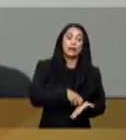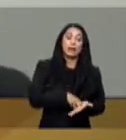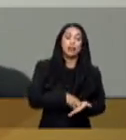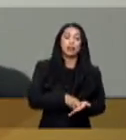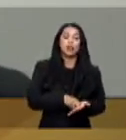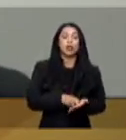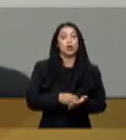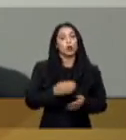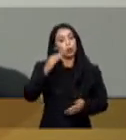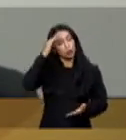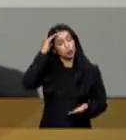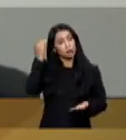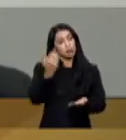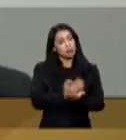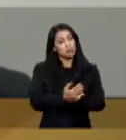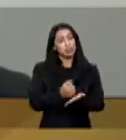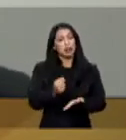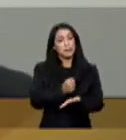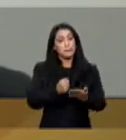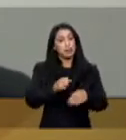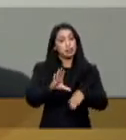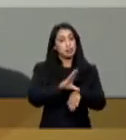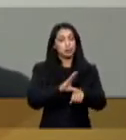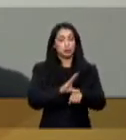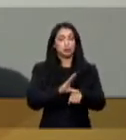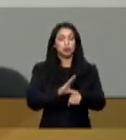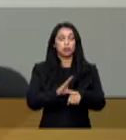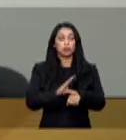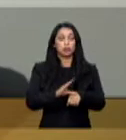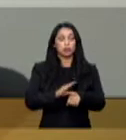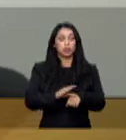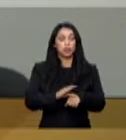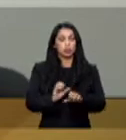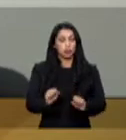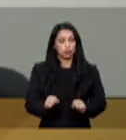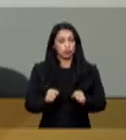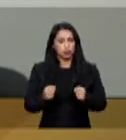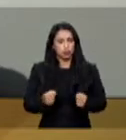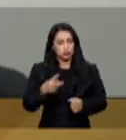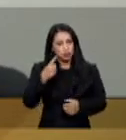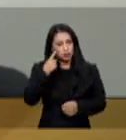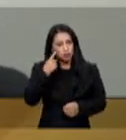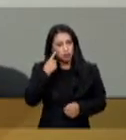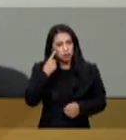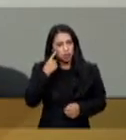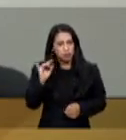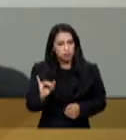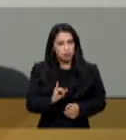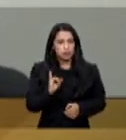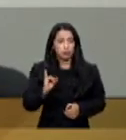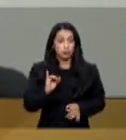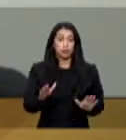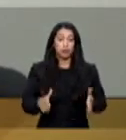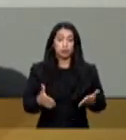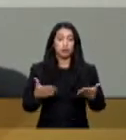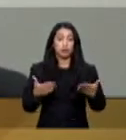princípios fundamentais da Constituição, guardando relação obrigatória com a defesa de interesses relevantes. Por isso que está sujeito aos princípios